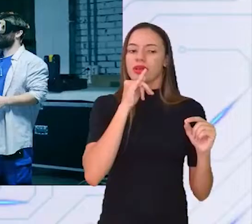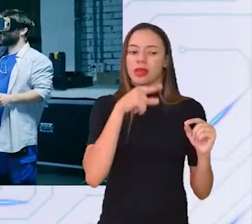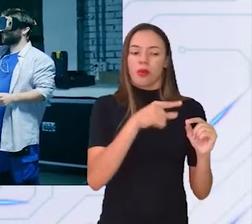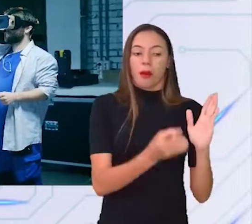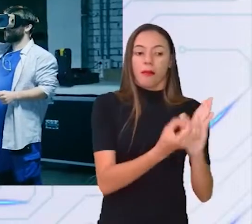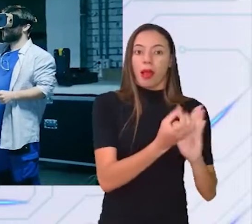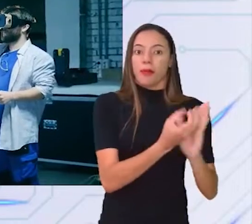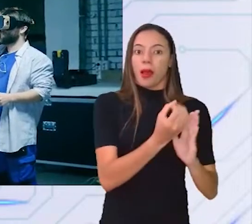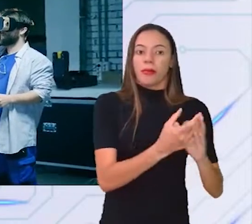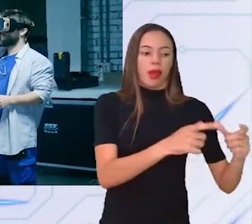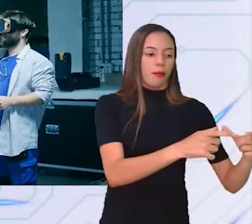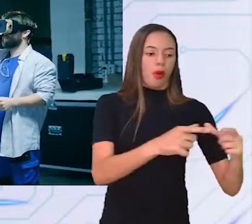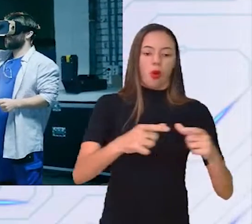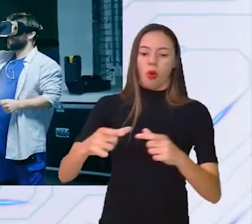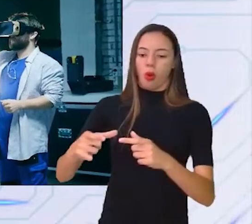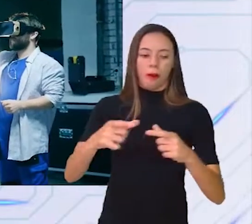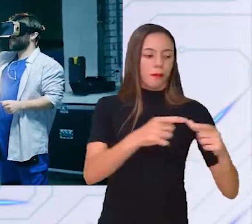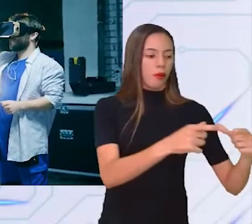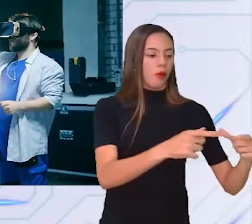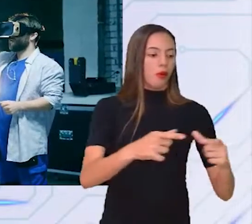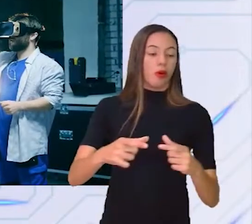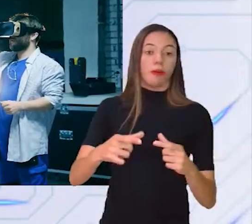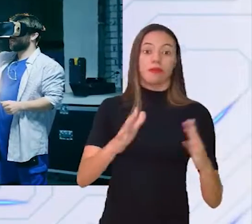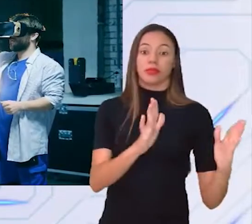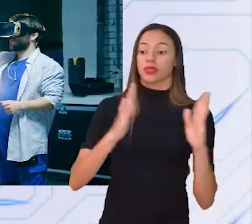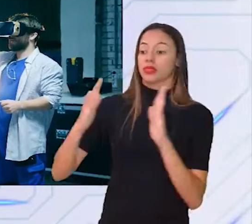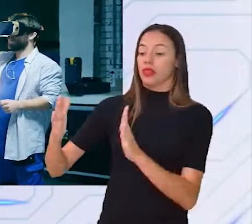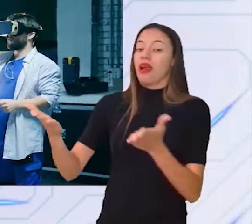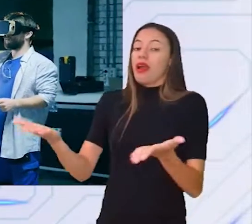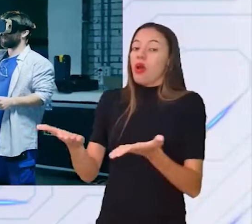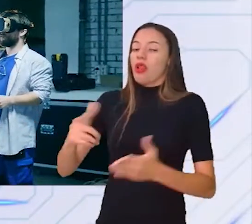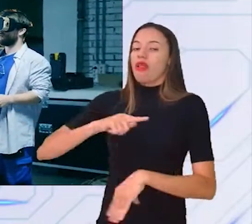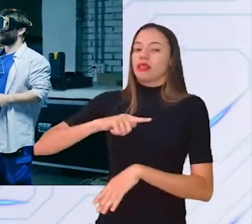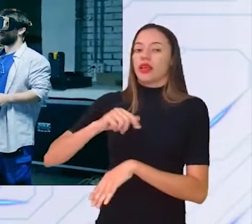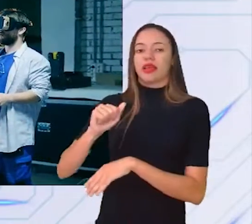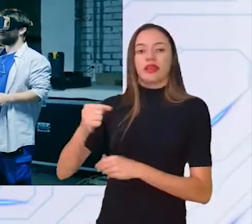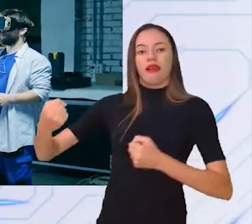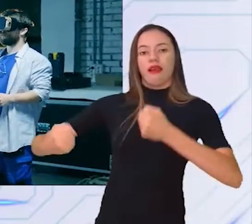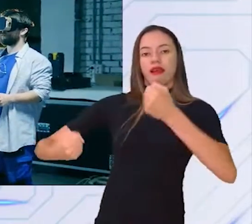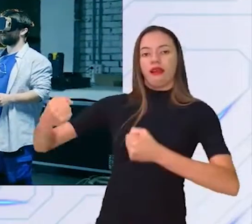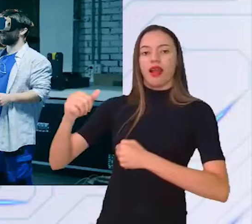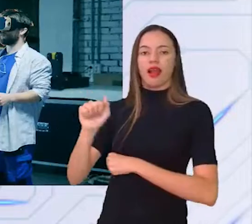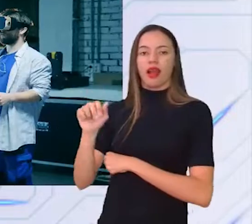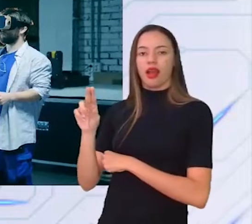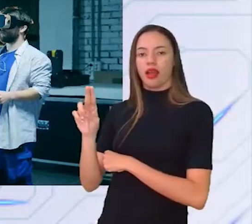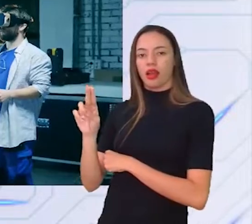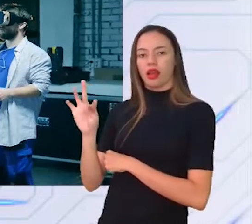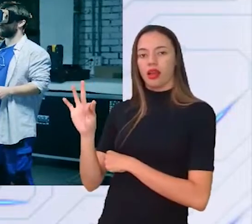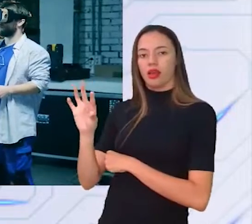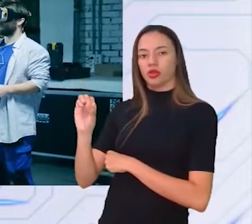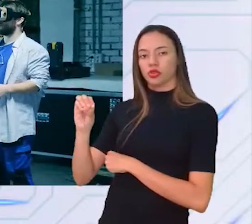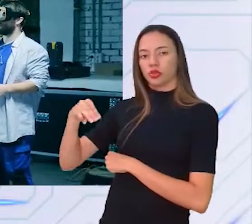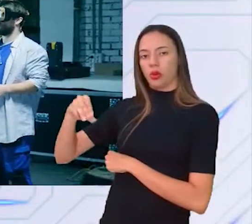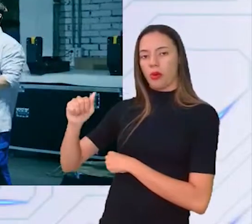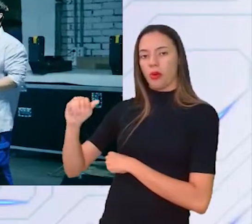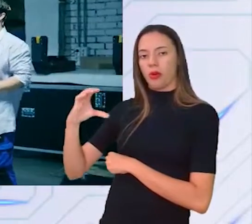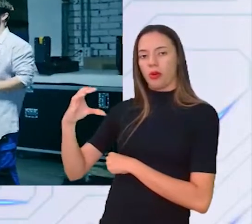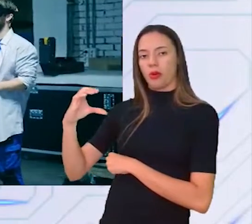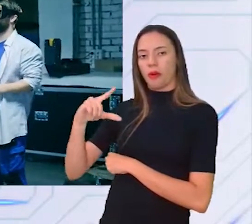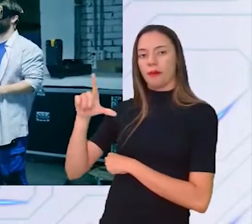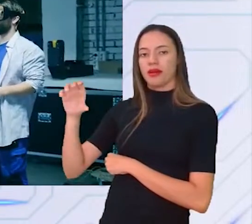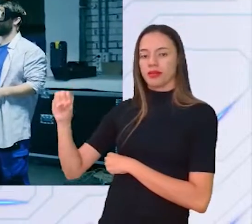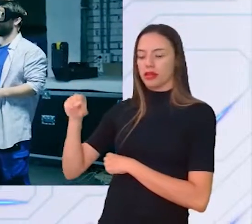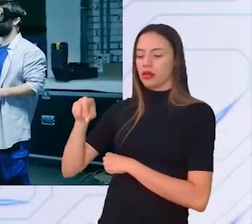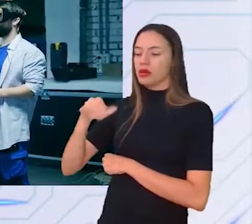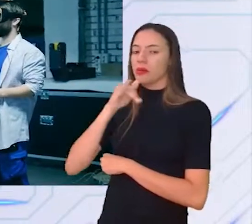só que agora você tem a chamada automação, onde você tem aí, né, aquela coisa de que retira drasticamente